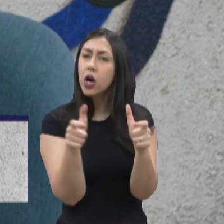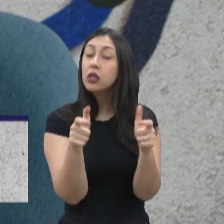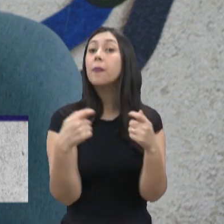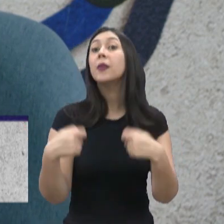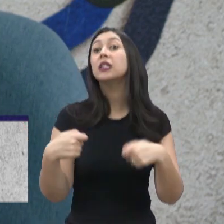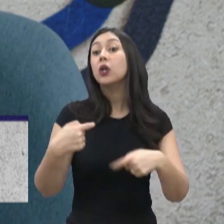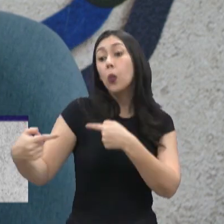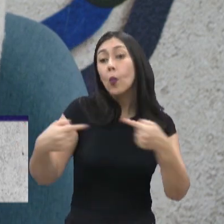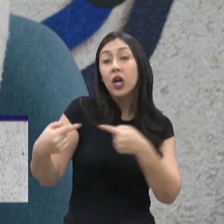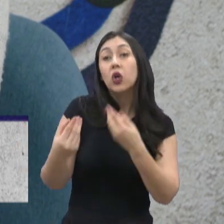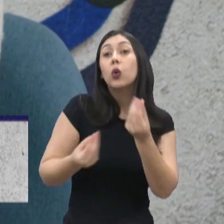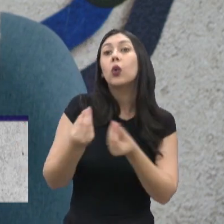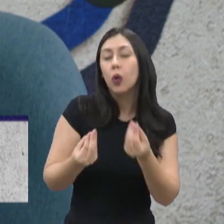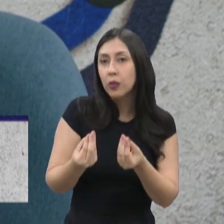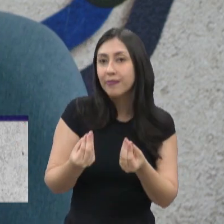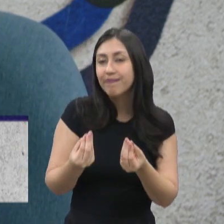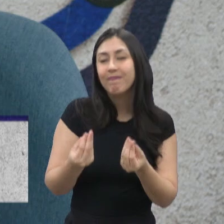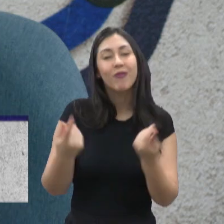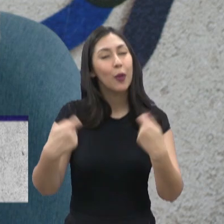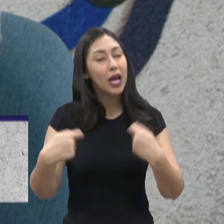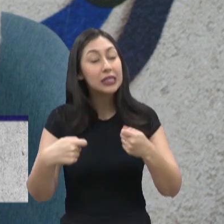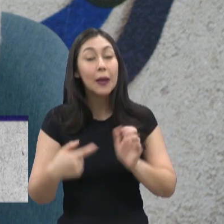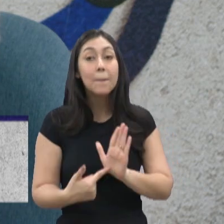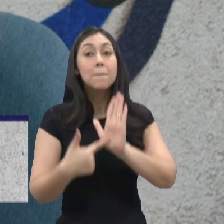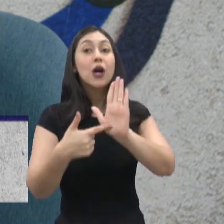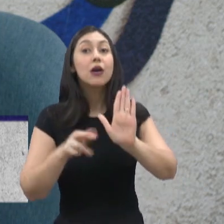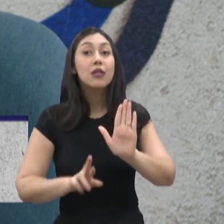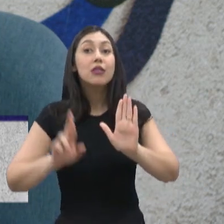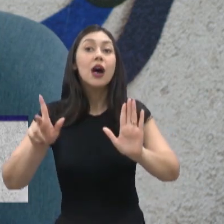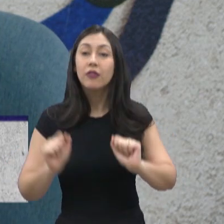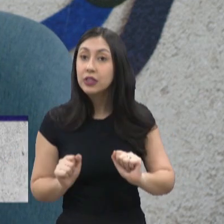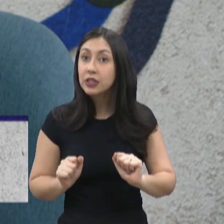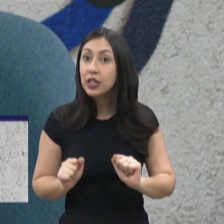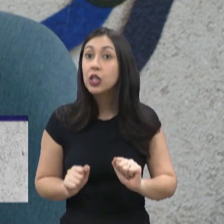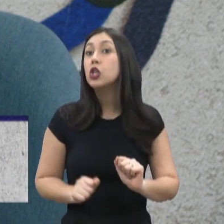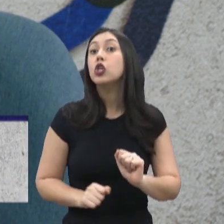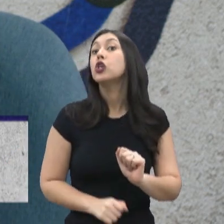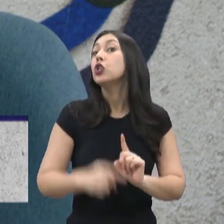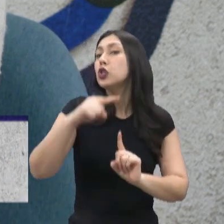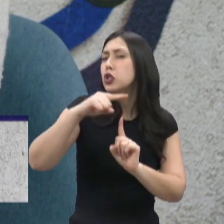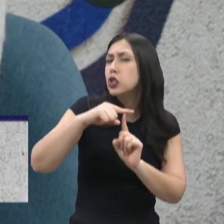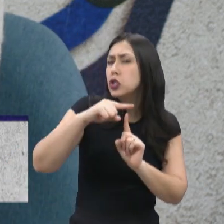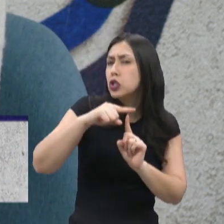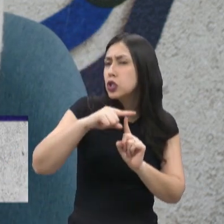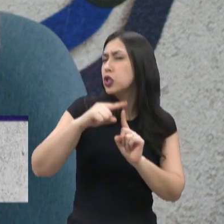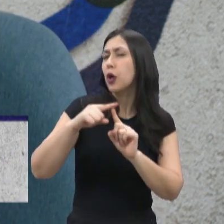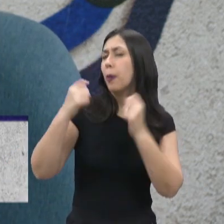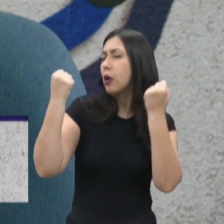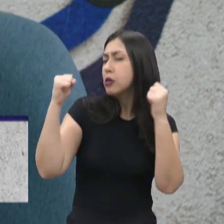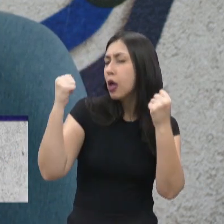mercado fica um pouco mais difícil. E aí o que é legal de destacar? Metodologia de treino, né?